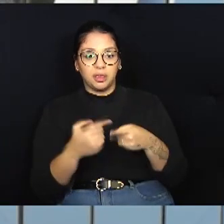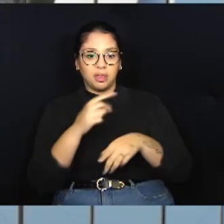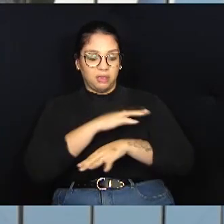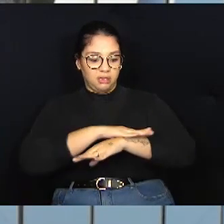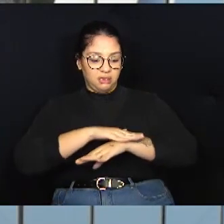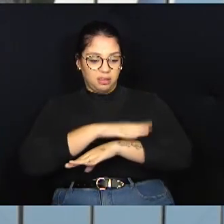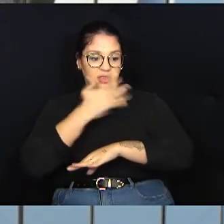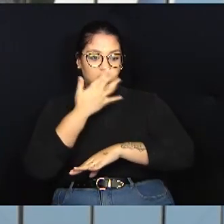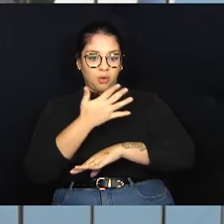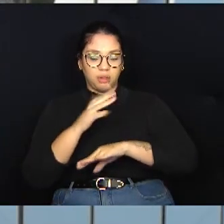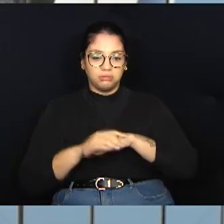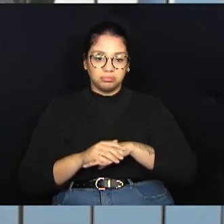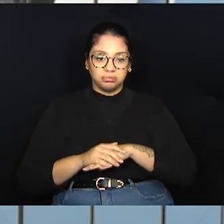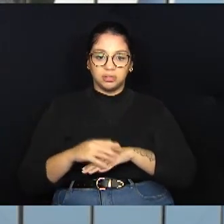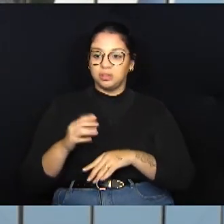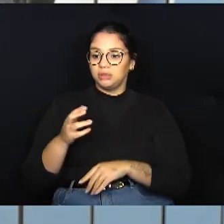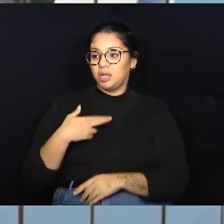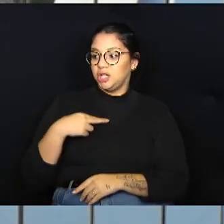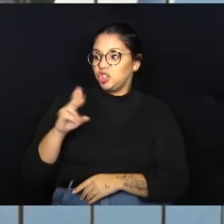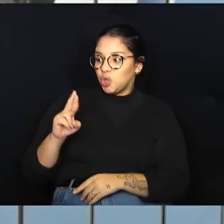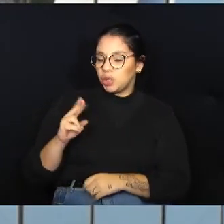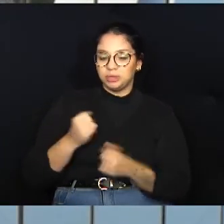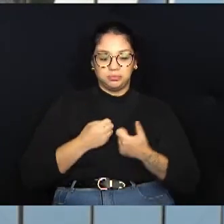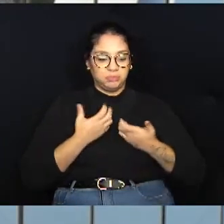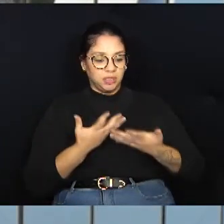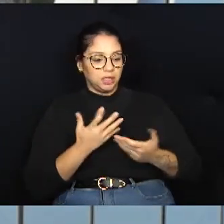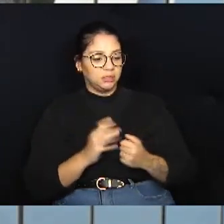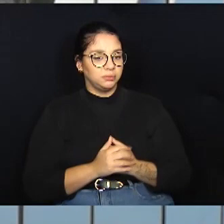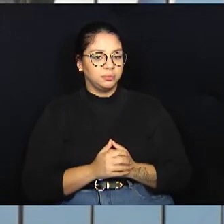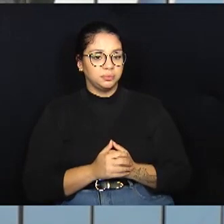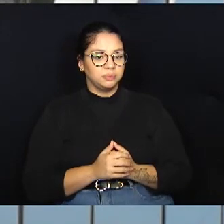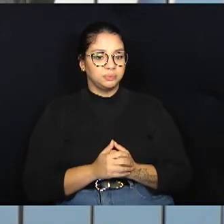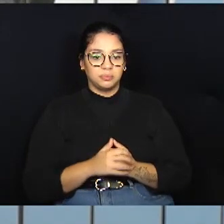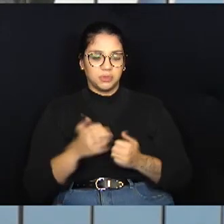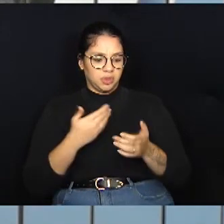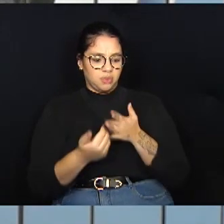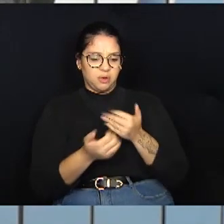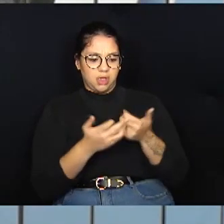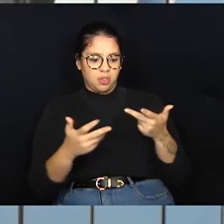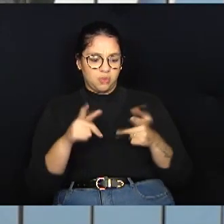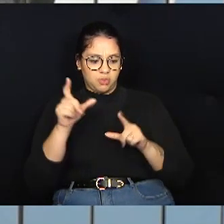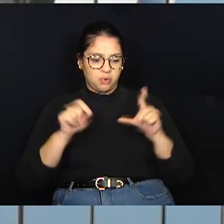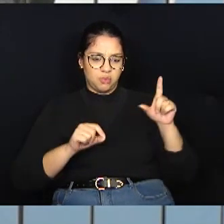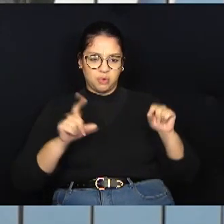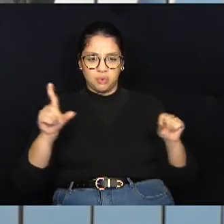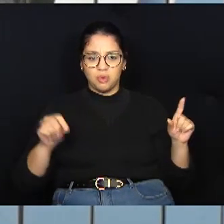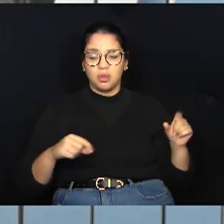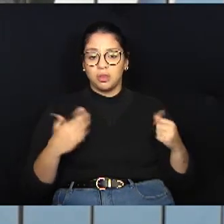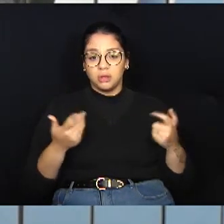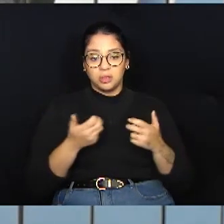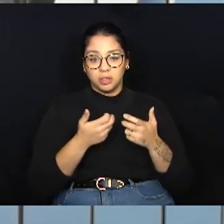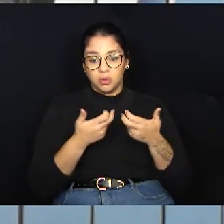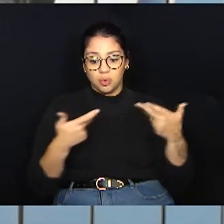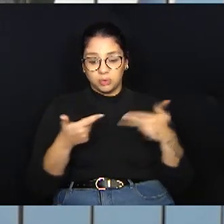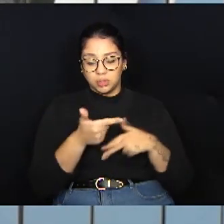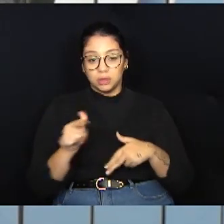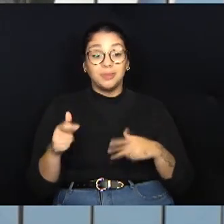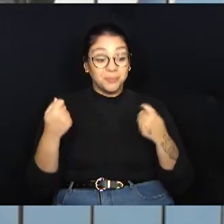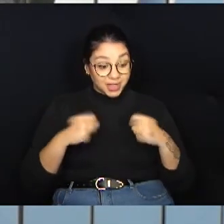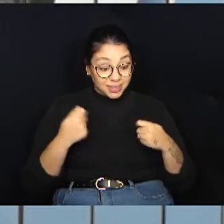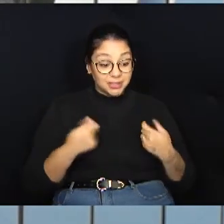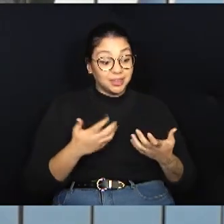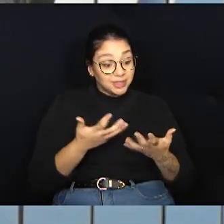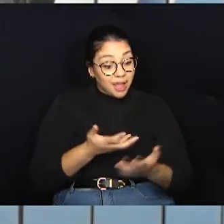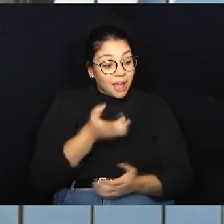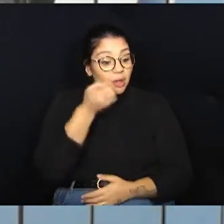por causa da sua confissão religiosa, por causa da sua preferência em qualquer outro aspecto. Não, as pessoas têm que ser acolhidas,